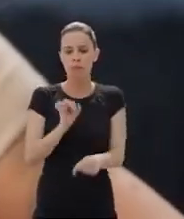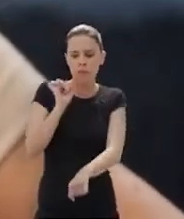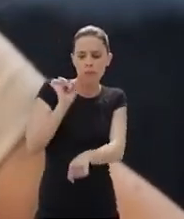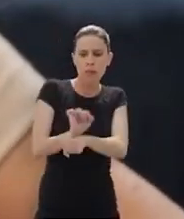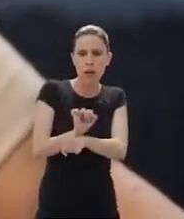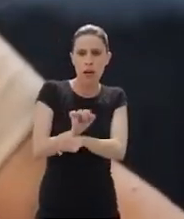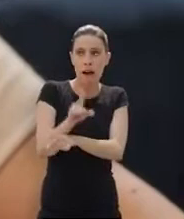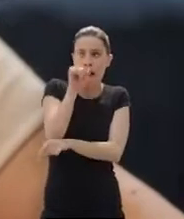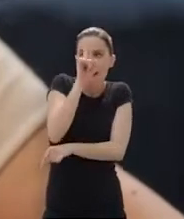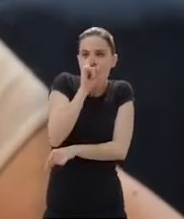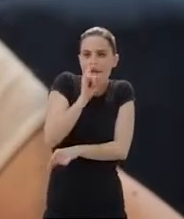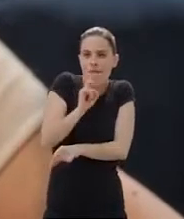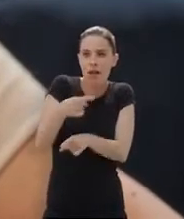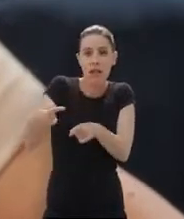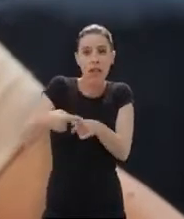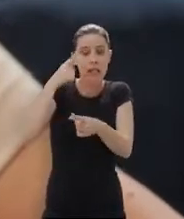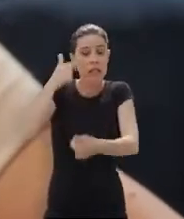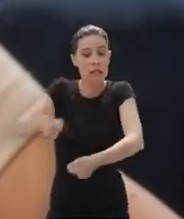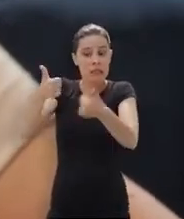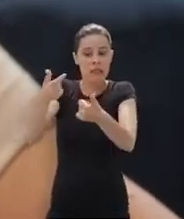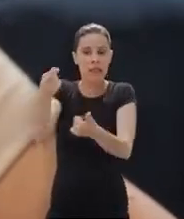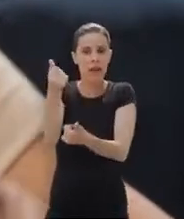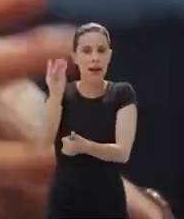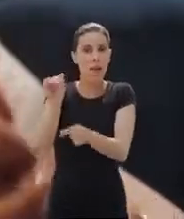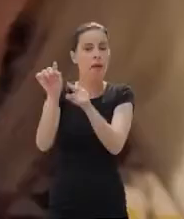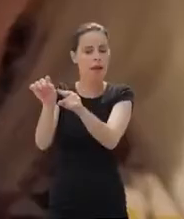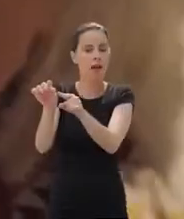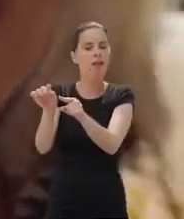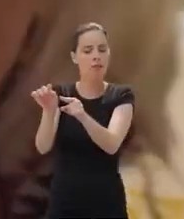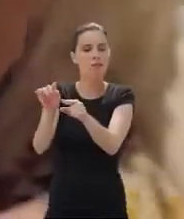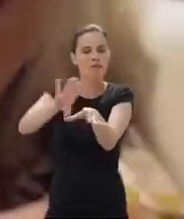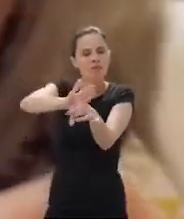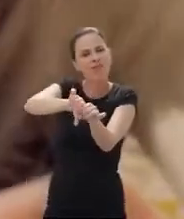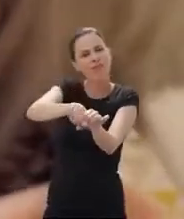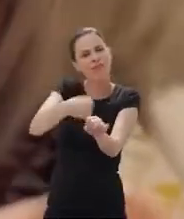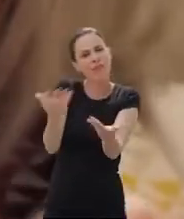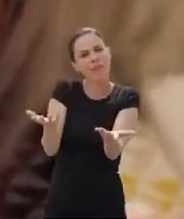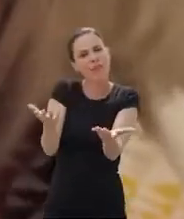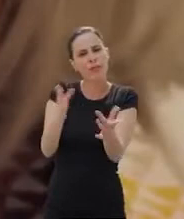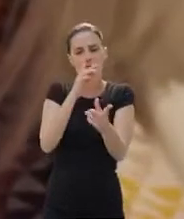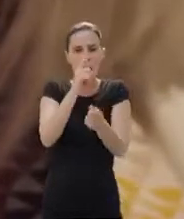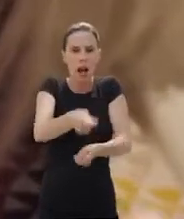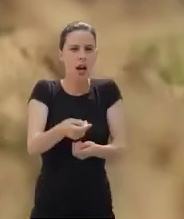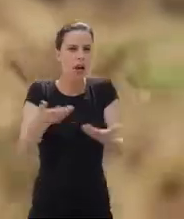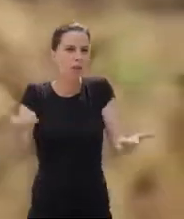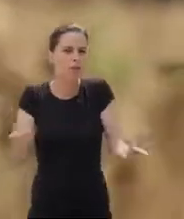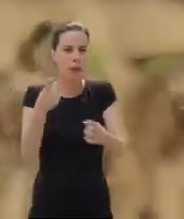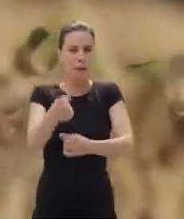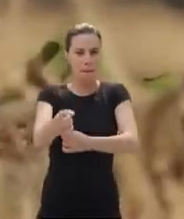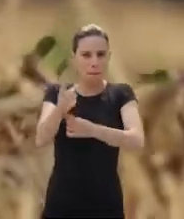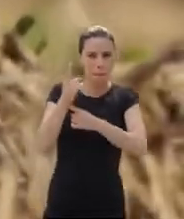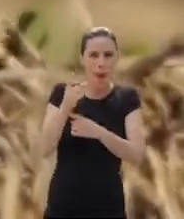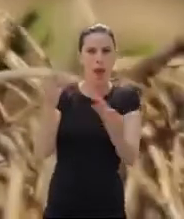amarrou estudar lá dependência dos interesses do grande capital a renda da Agricultura